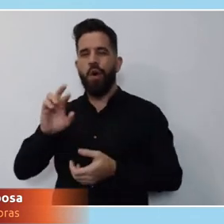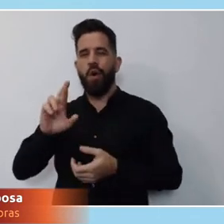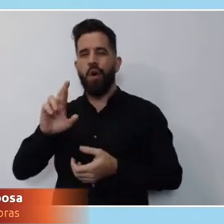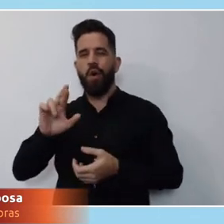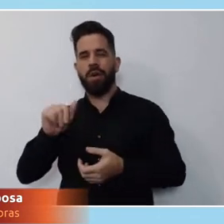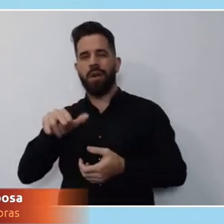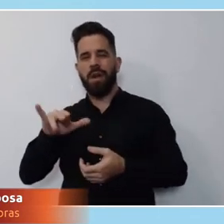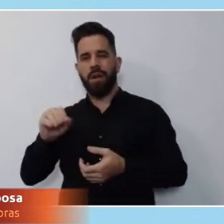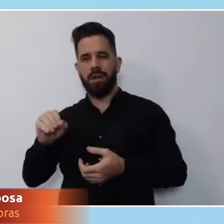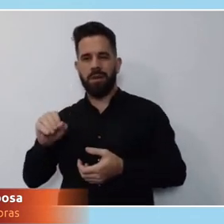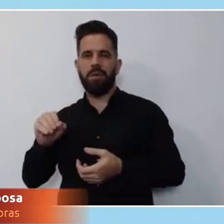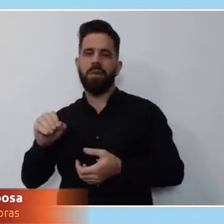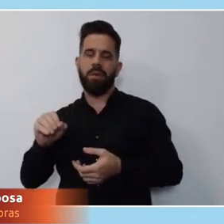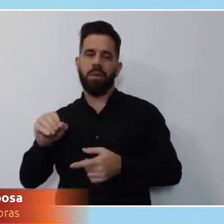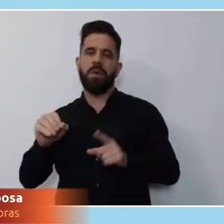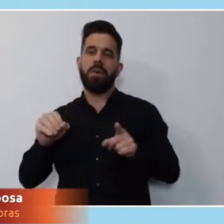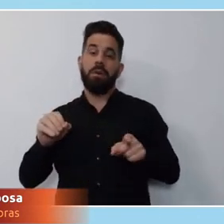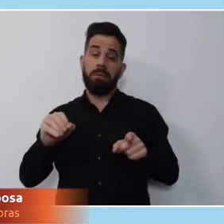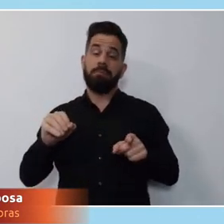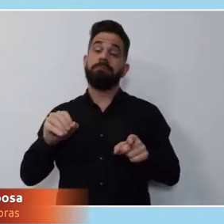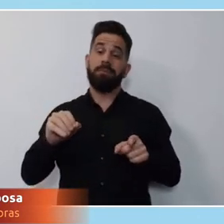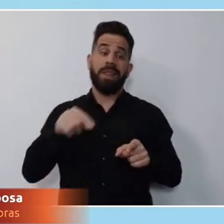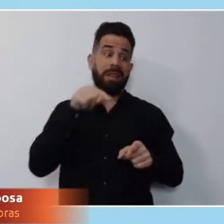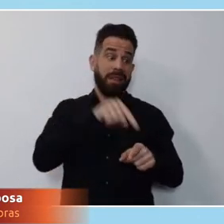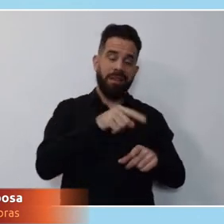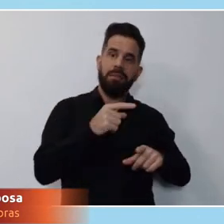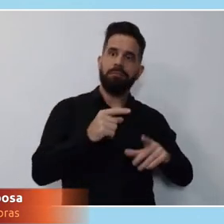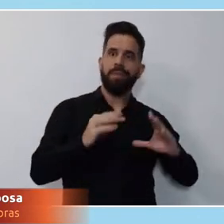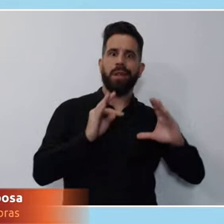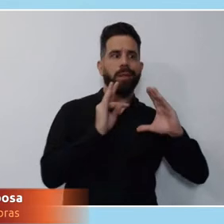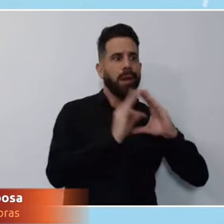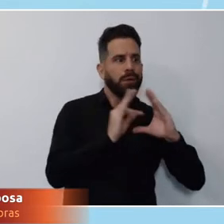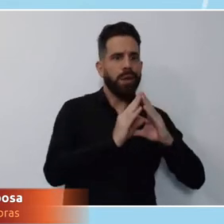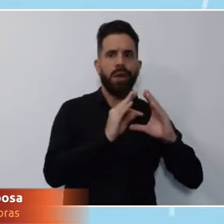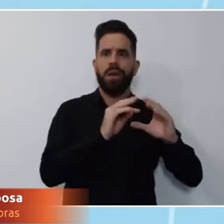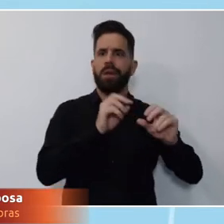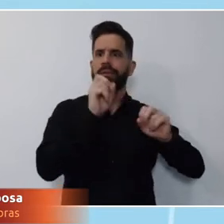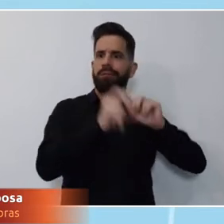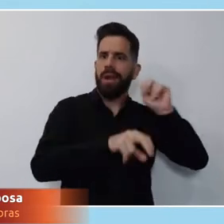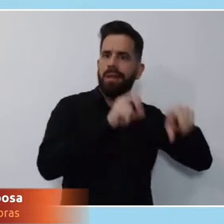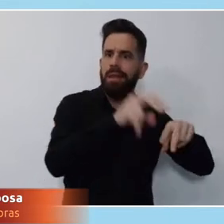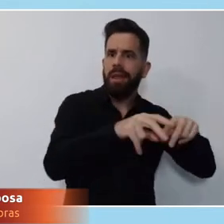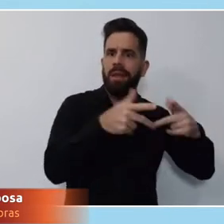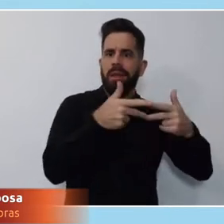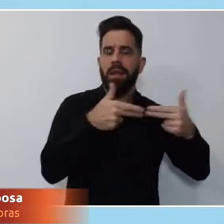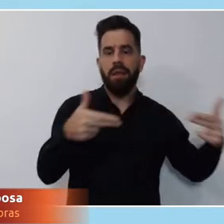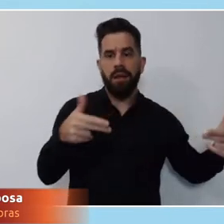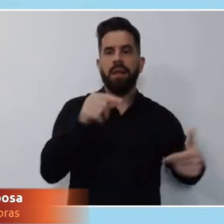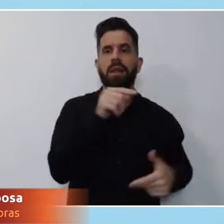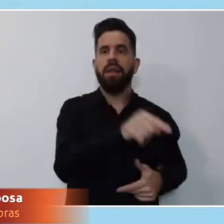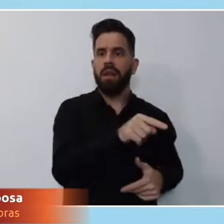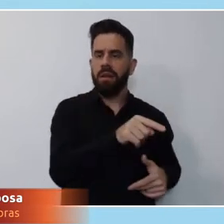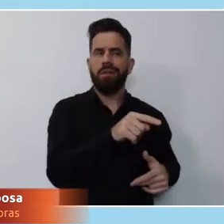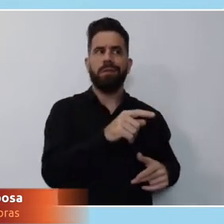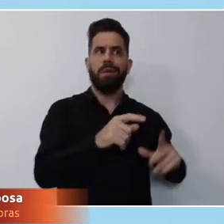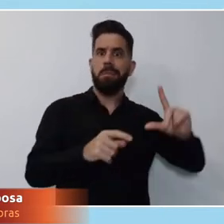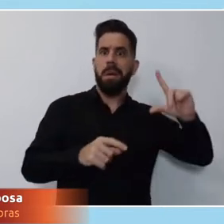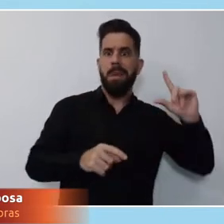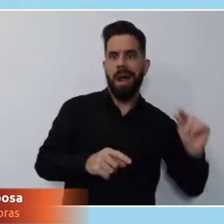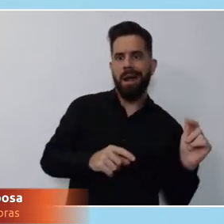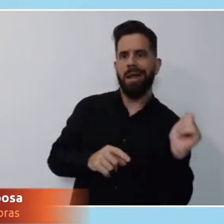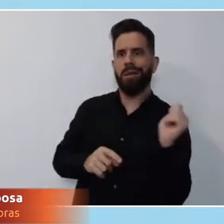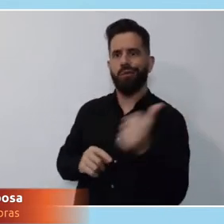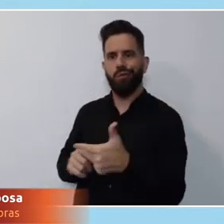baratos, até mesmo porque eles têm uma produção, né, mais cuidadosa, não se utilizam desses produtos, então por isso também